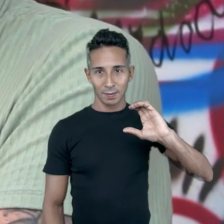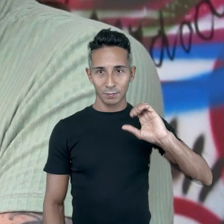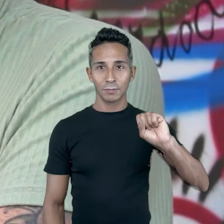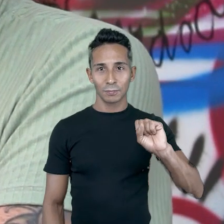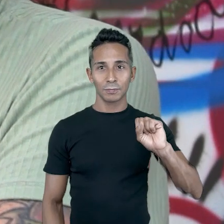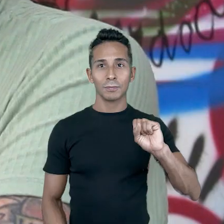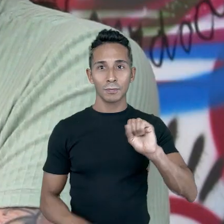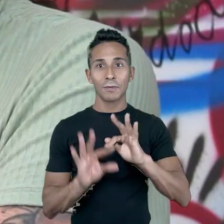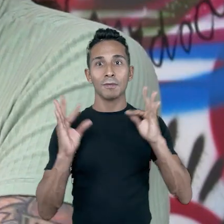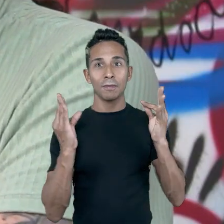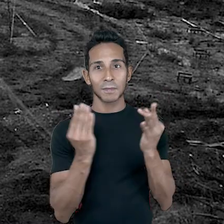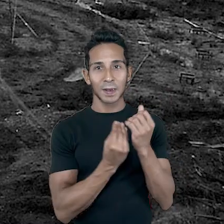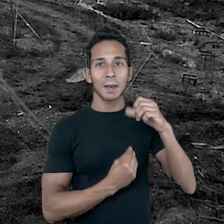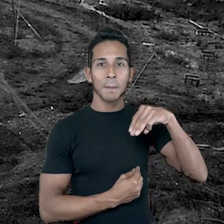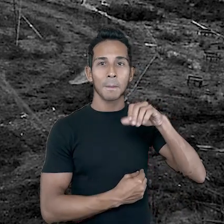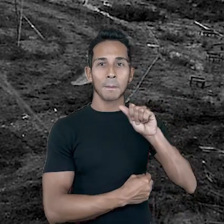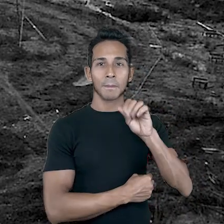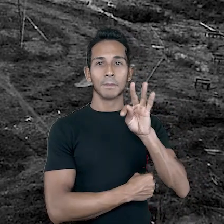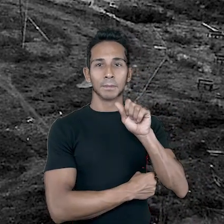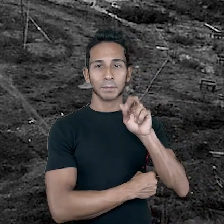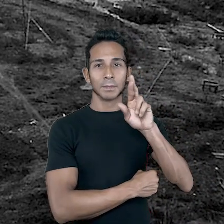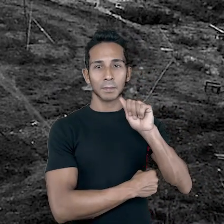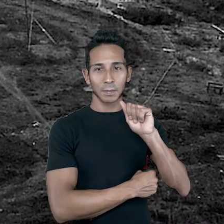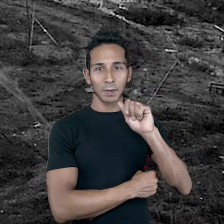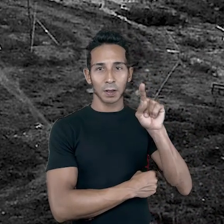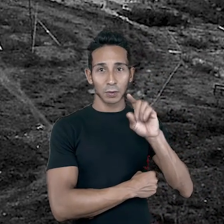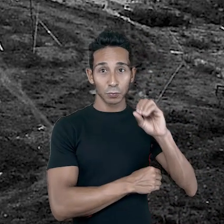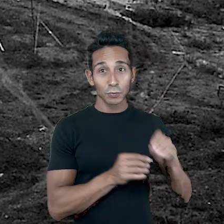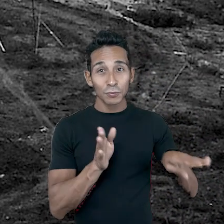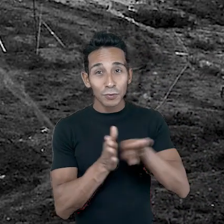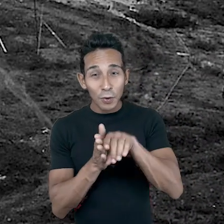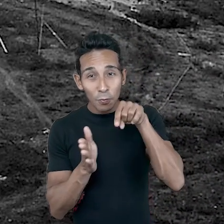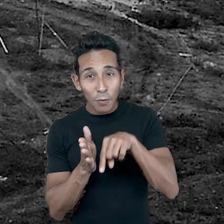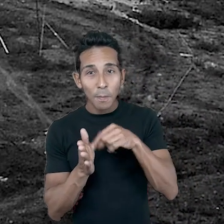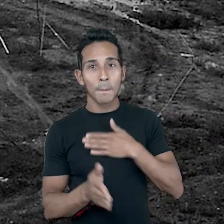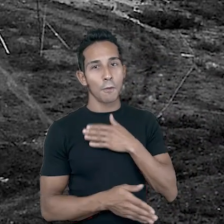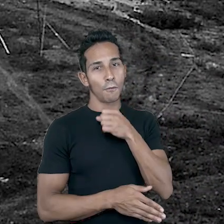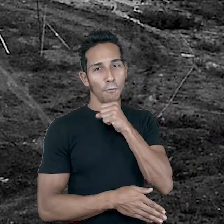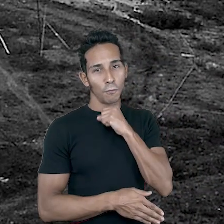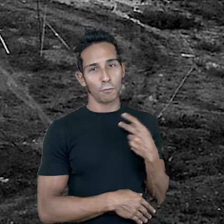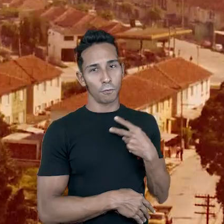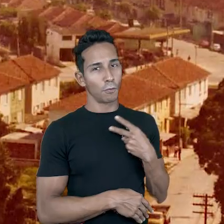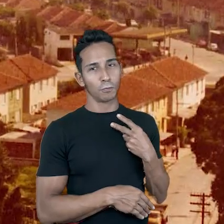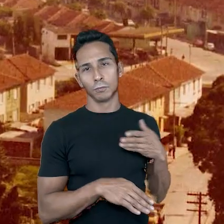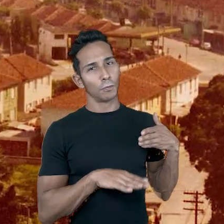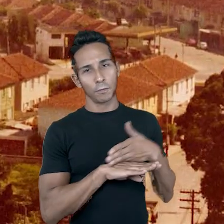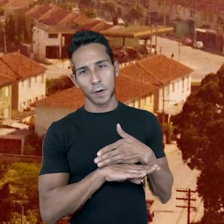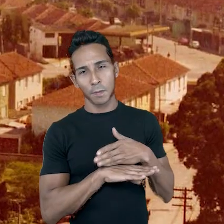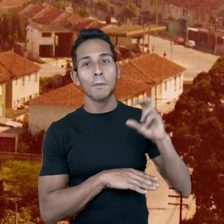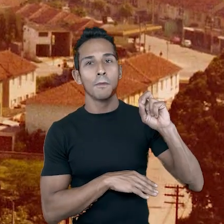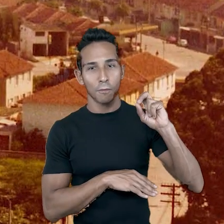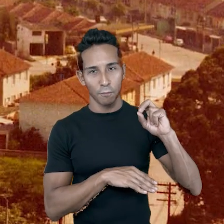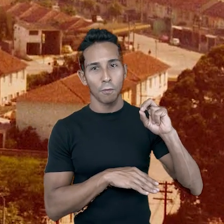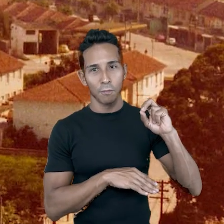aqui em São Caetano, né, teve uma grande entrada na família Matarazzo, quando teve essa entrada, meu bisavô não chegou a vir para cá,